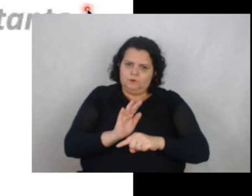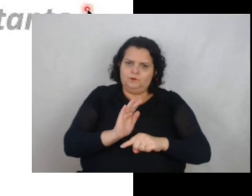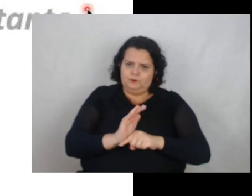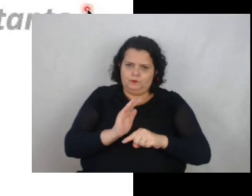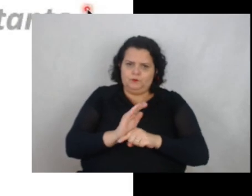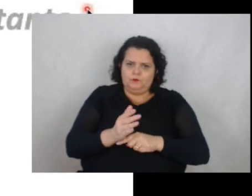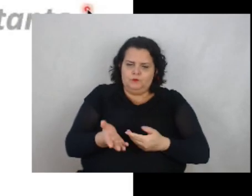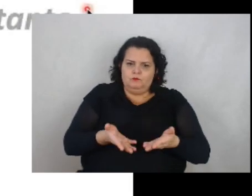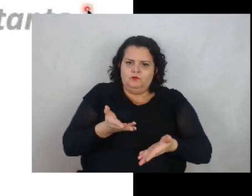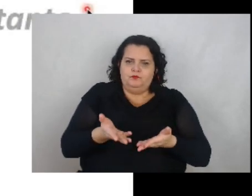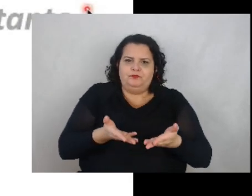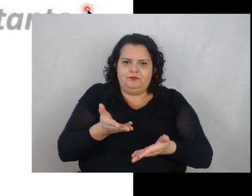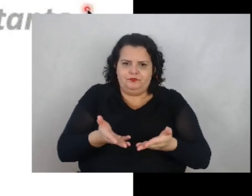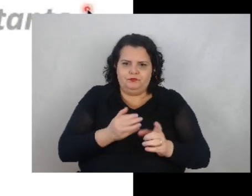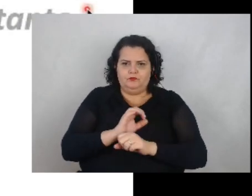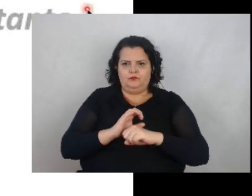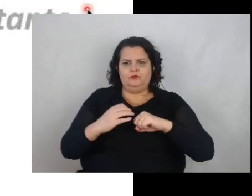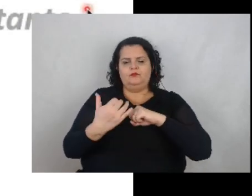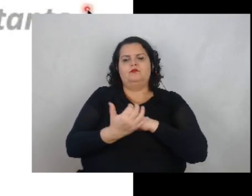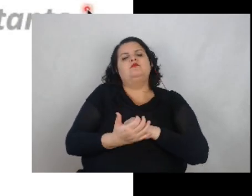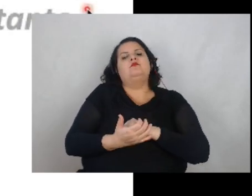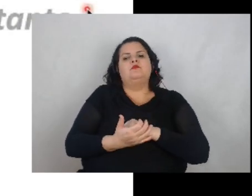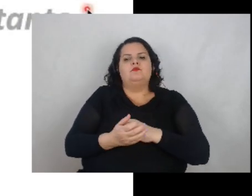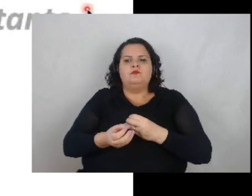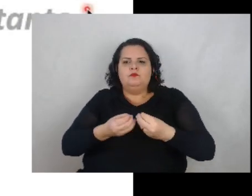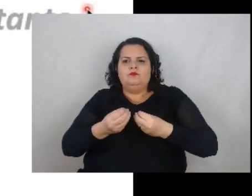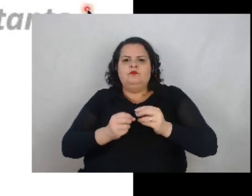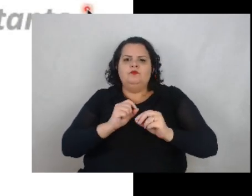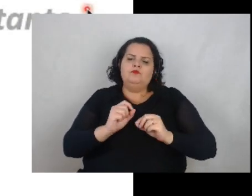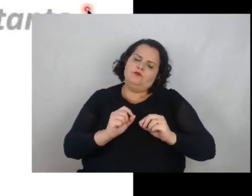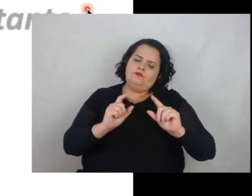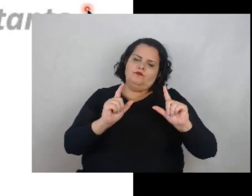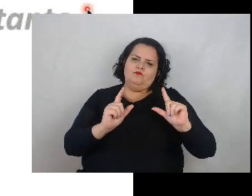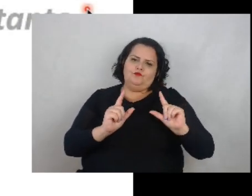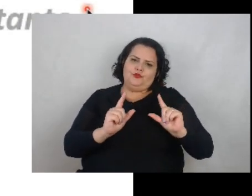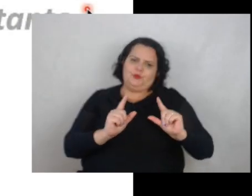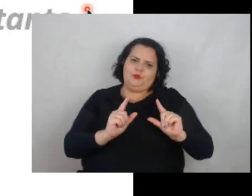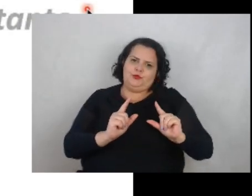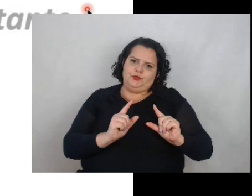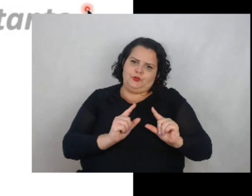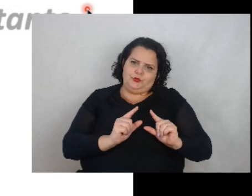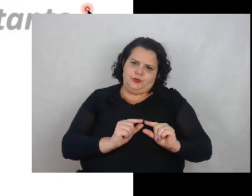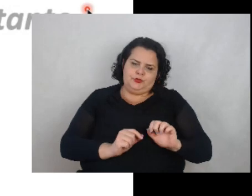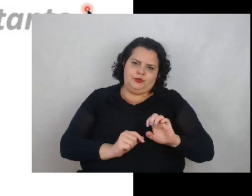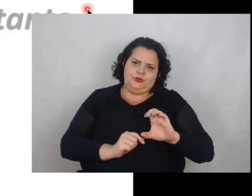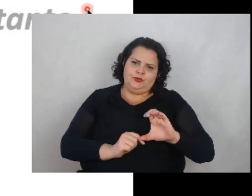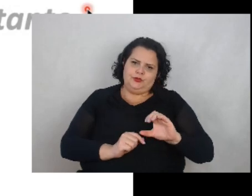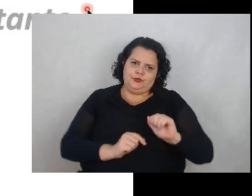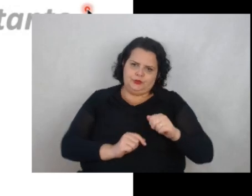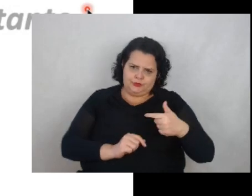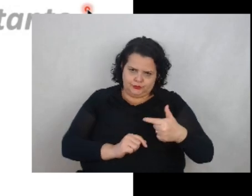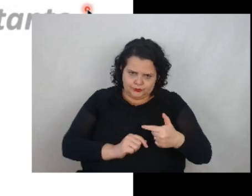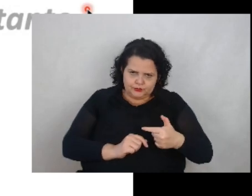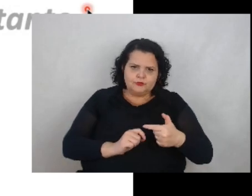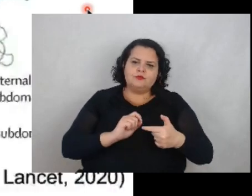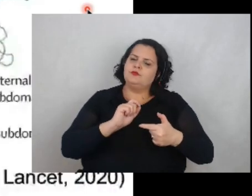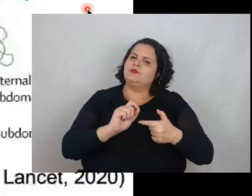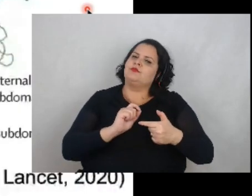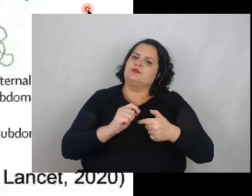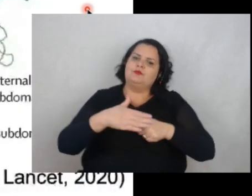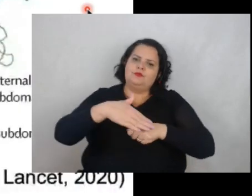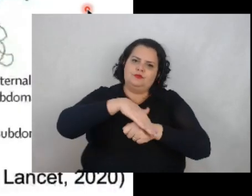à primeira, podemos observar pela redução da expressão do receptor da ECA2 e na membrana da célula